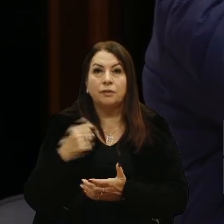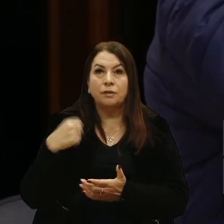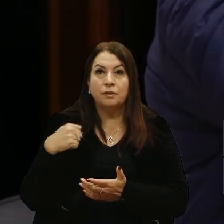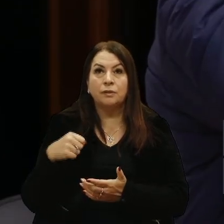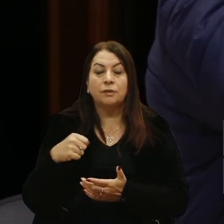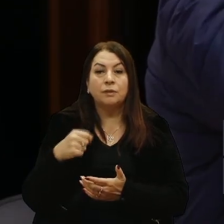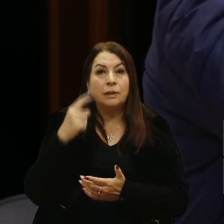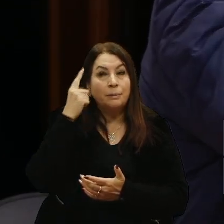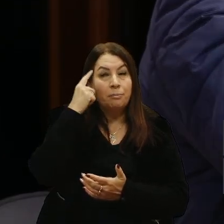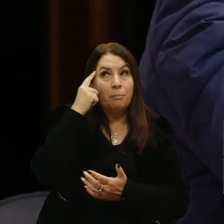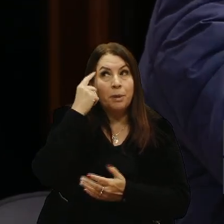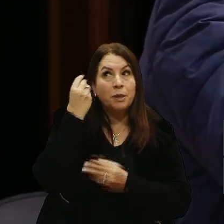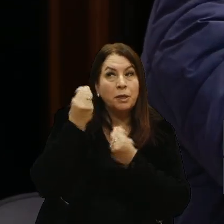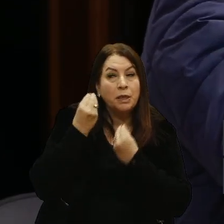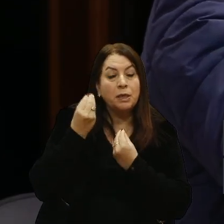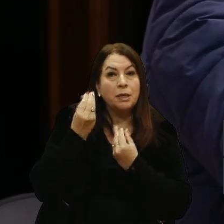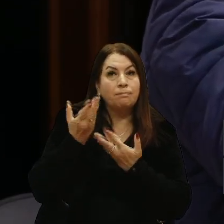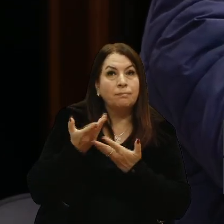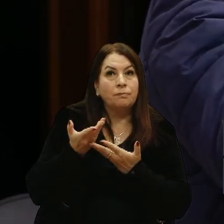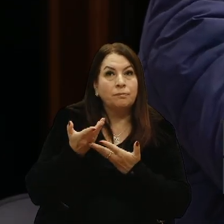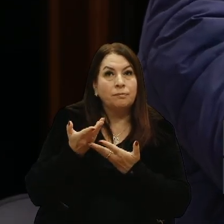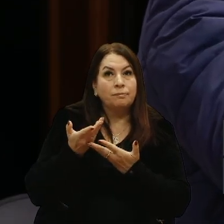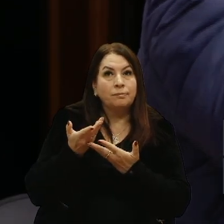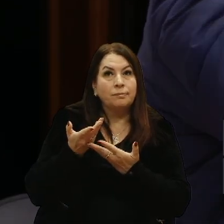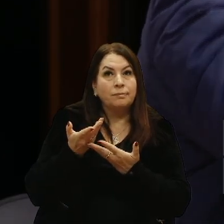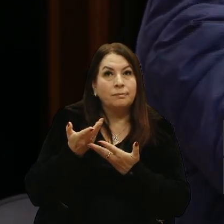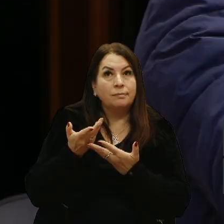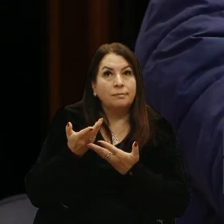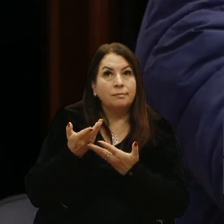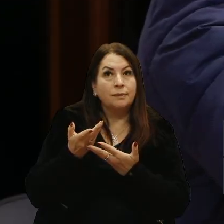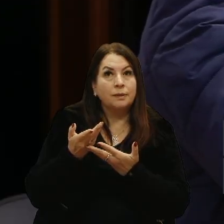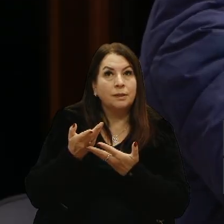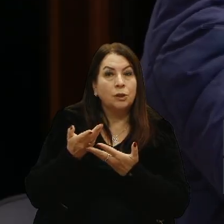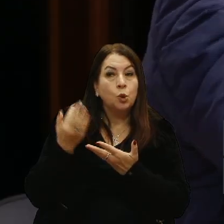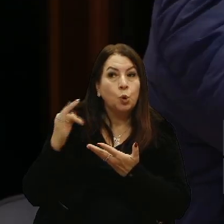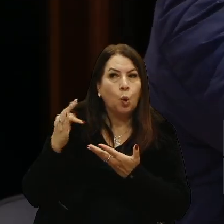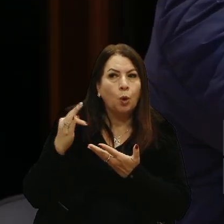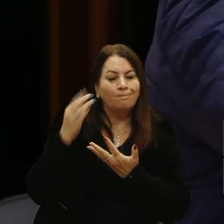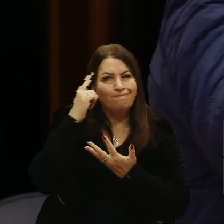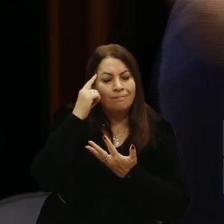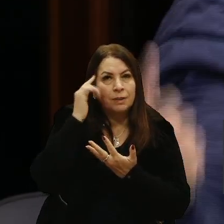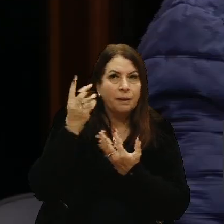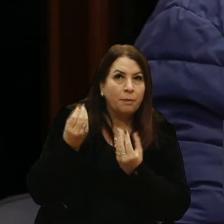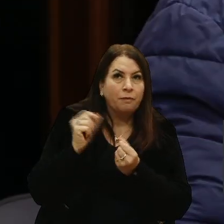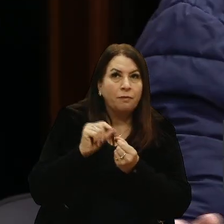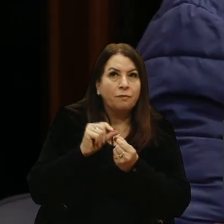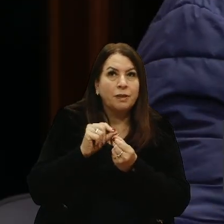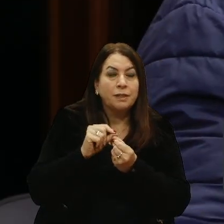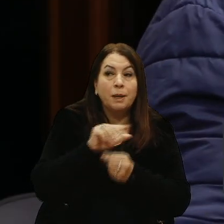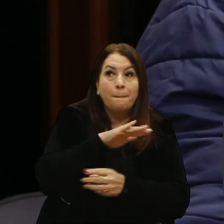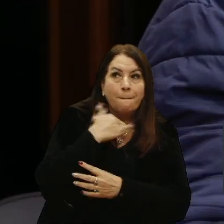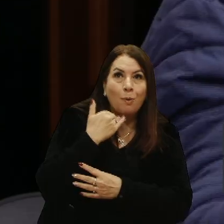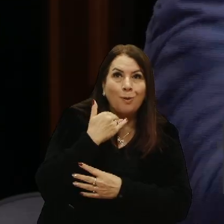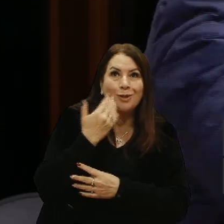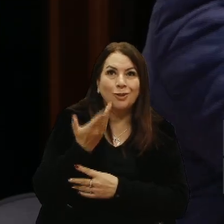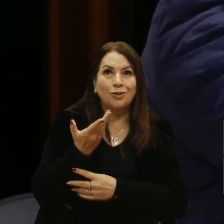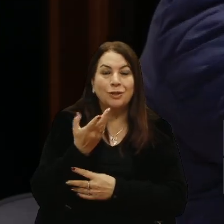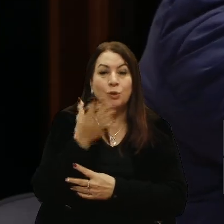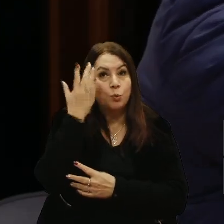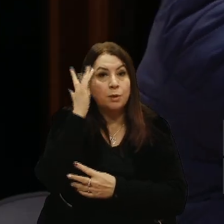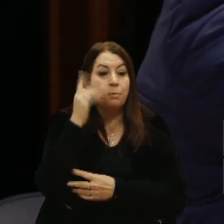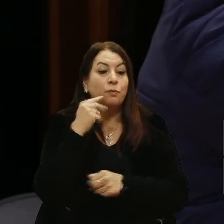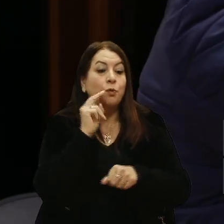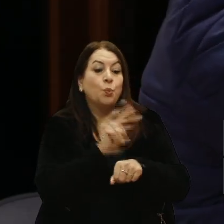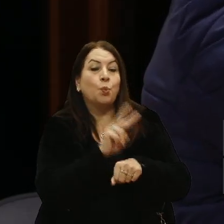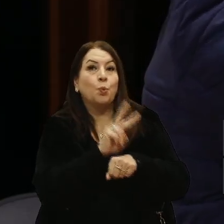precisa ainda pensar na dor de saber que vai fazer a sua passagem e não sabe quem